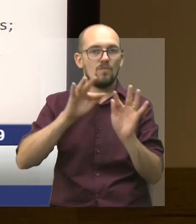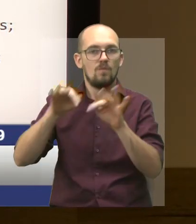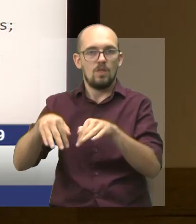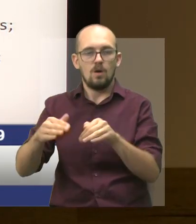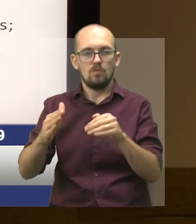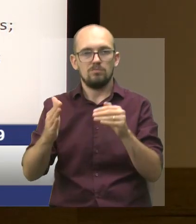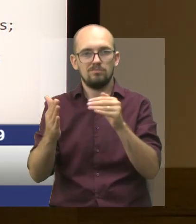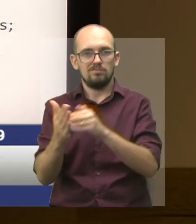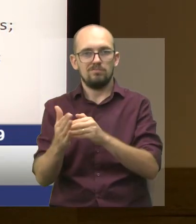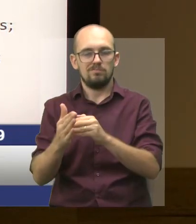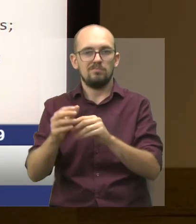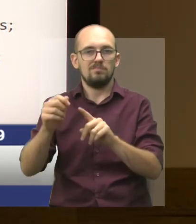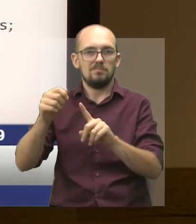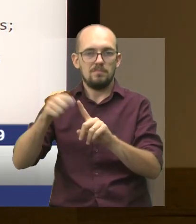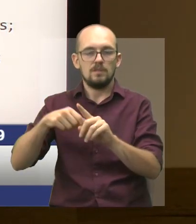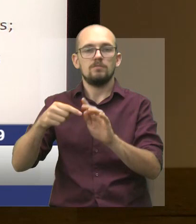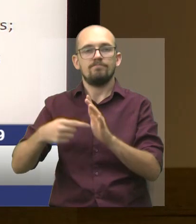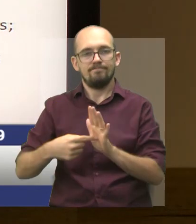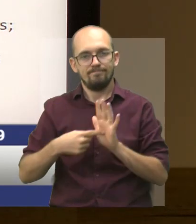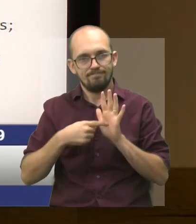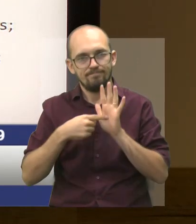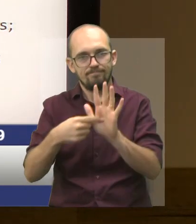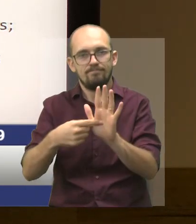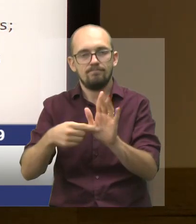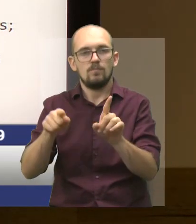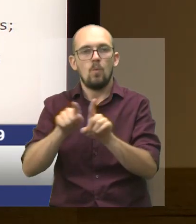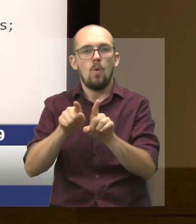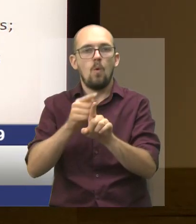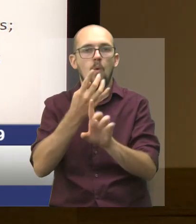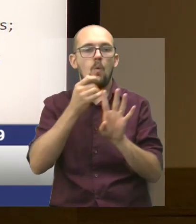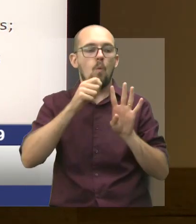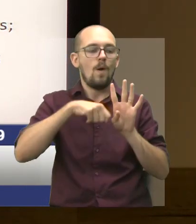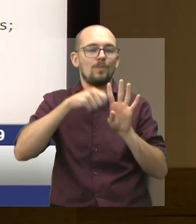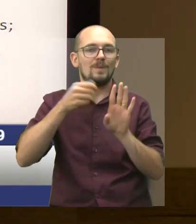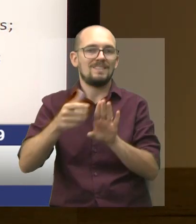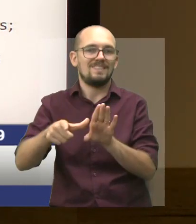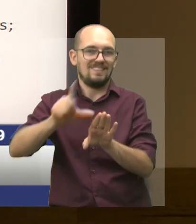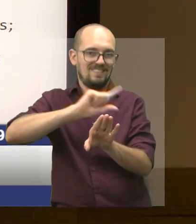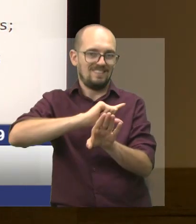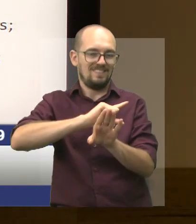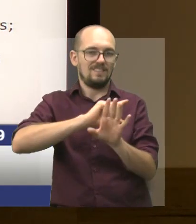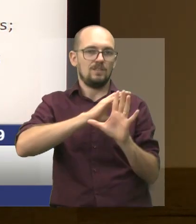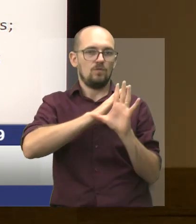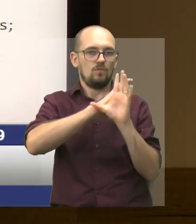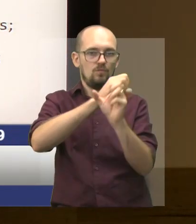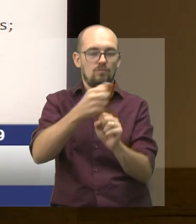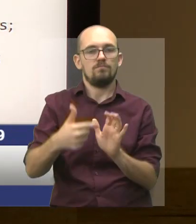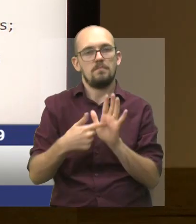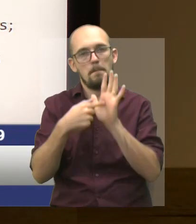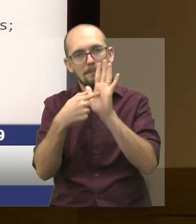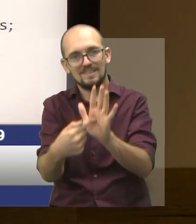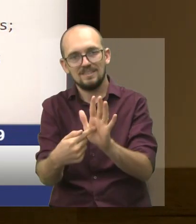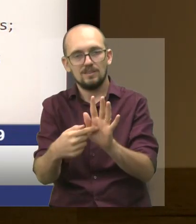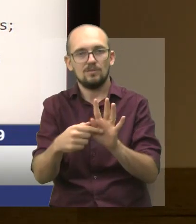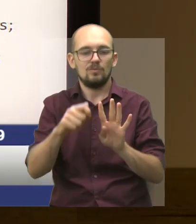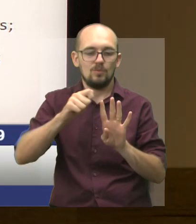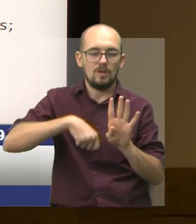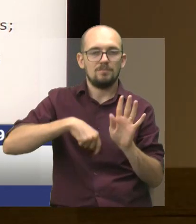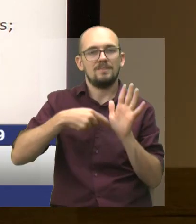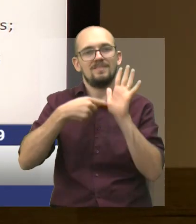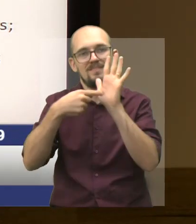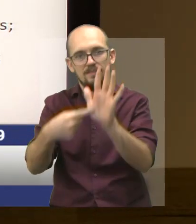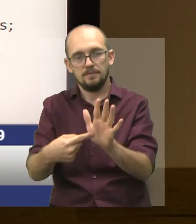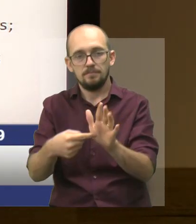da apresentação do primeiro quadrimestre do plano de metas fiscais do governo. Então,